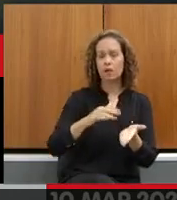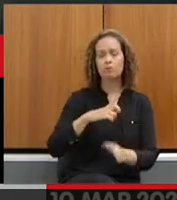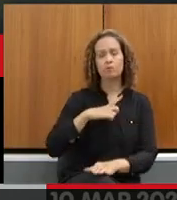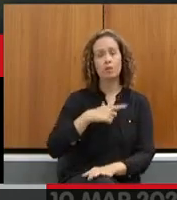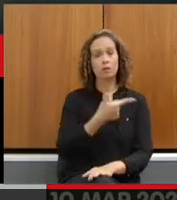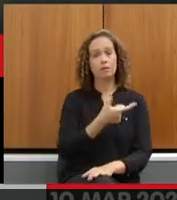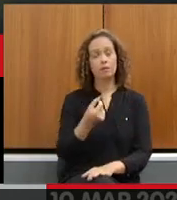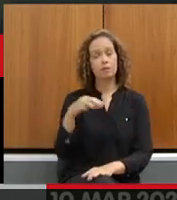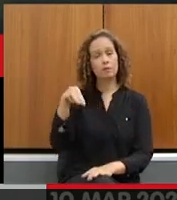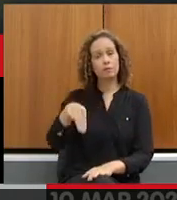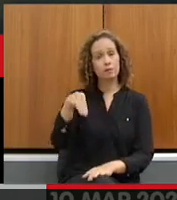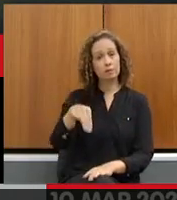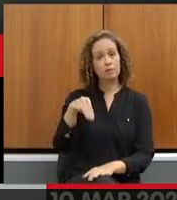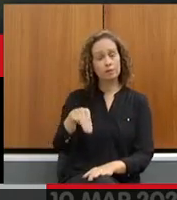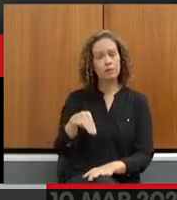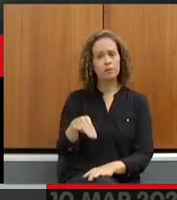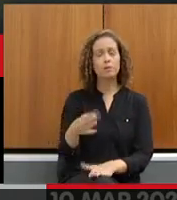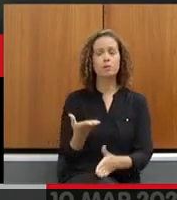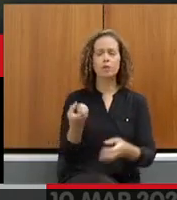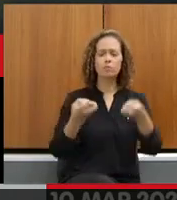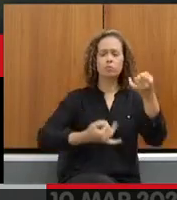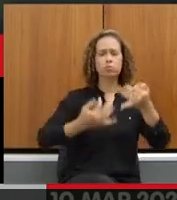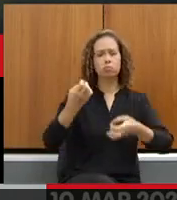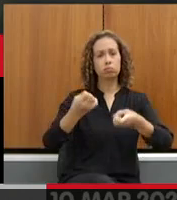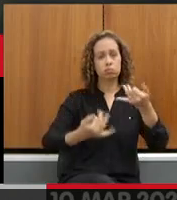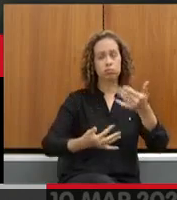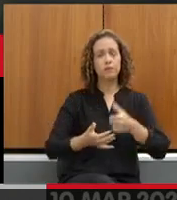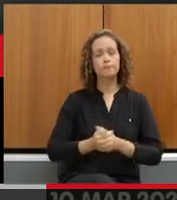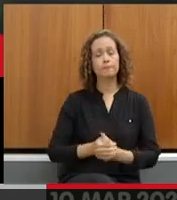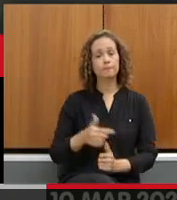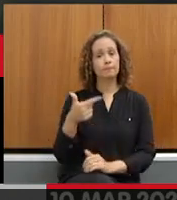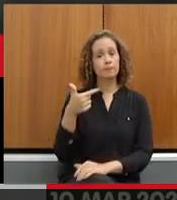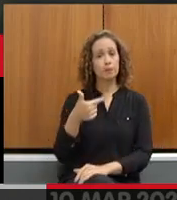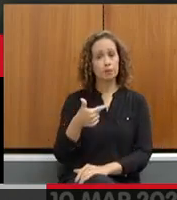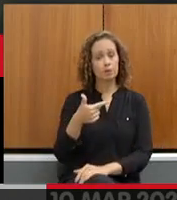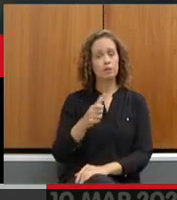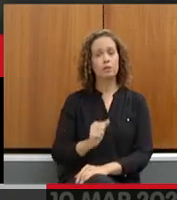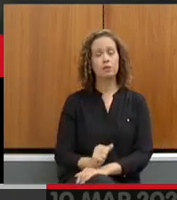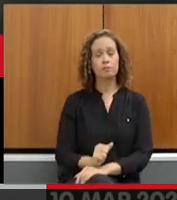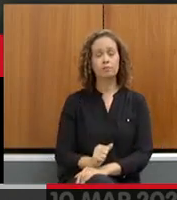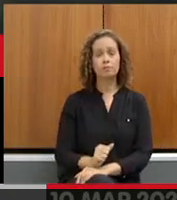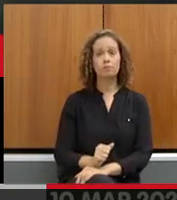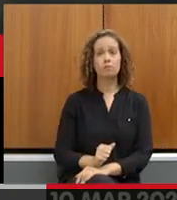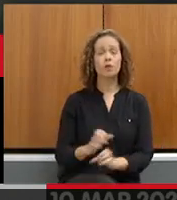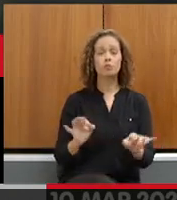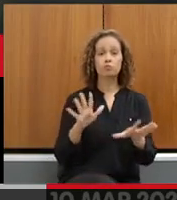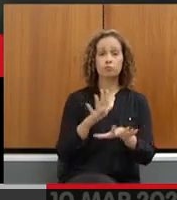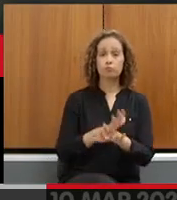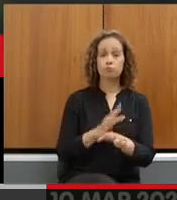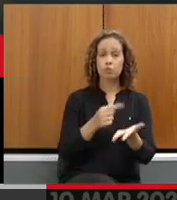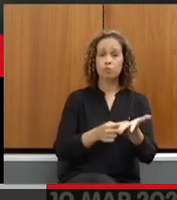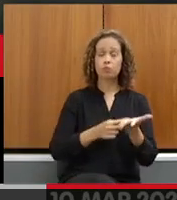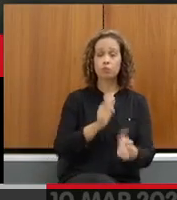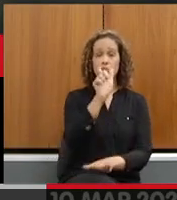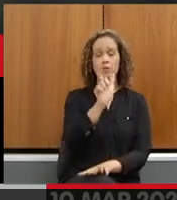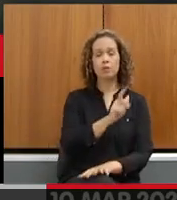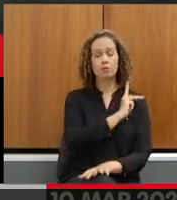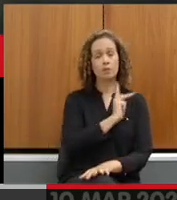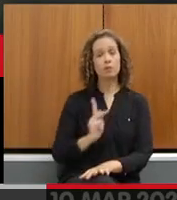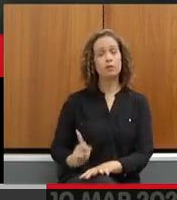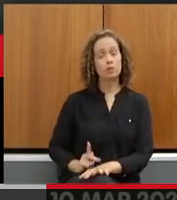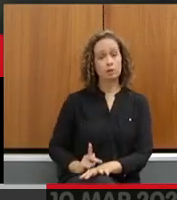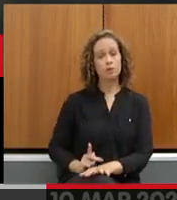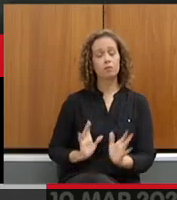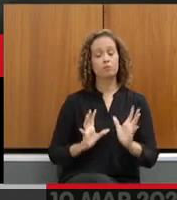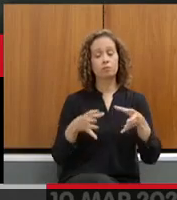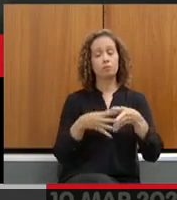20 minutos para sua exposição 12 após a fala do convidado o presidente da condição de